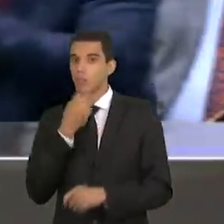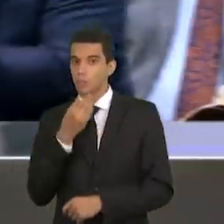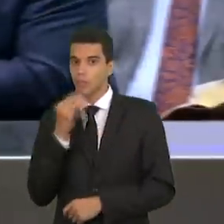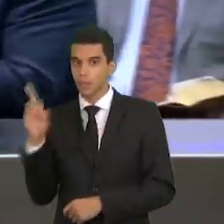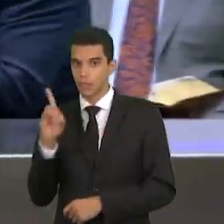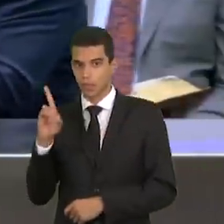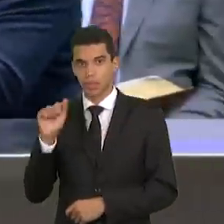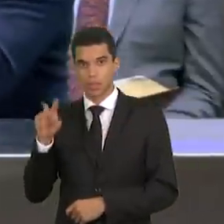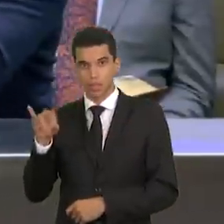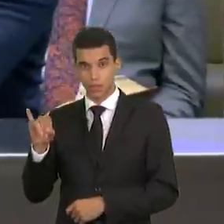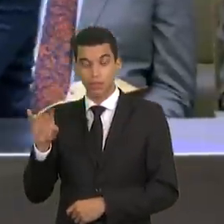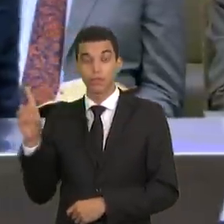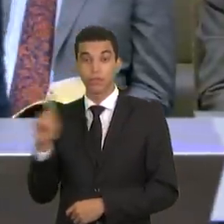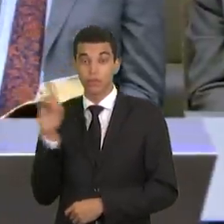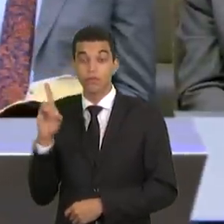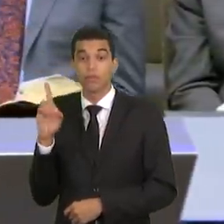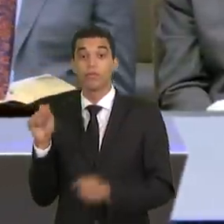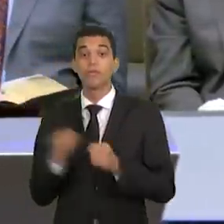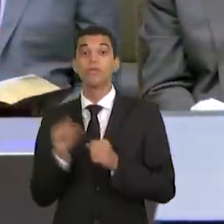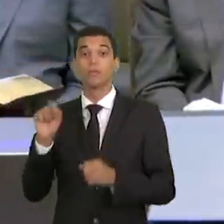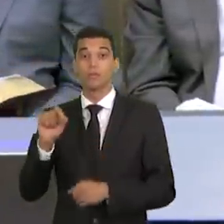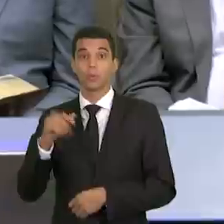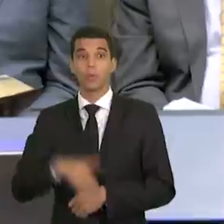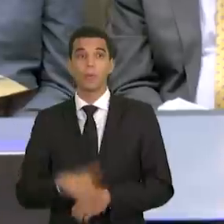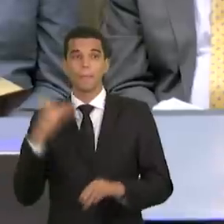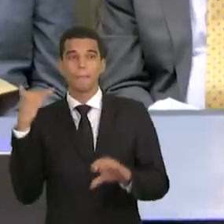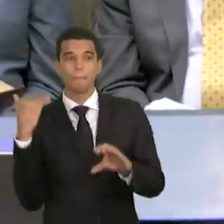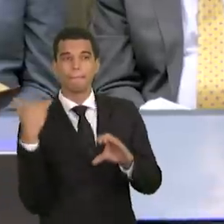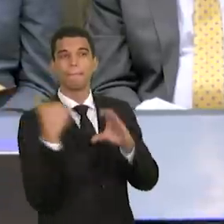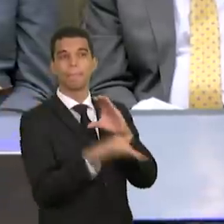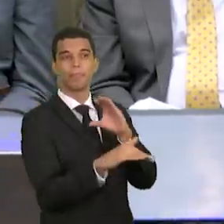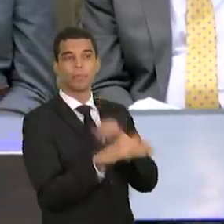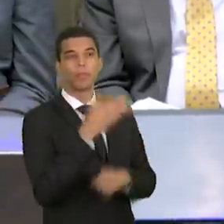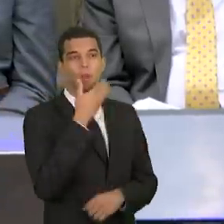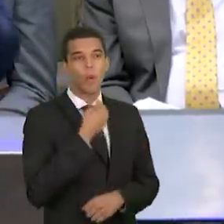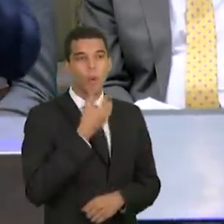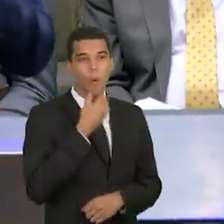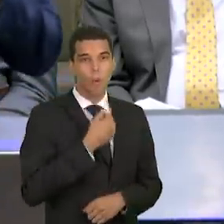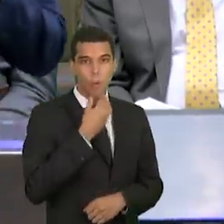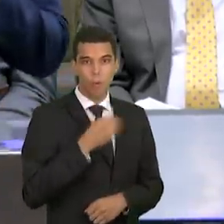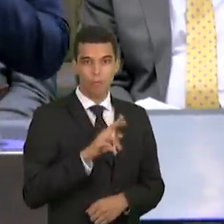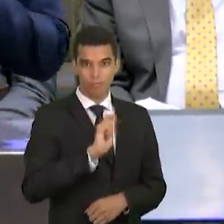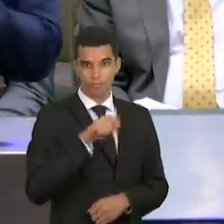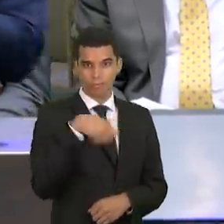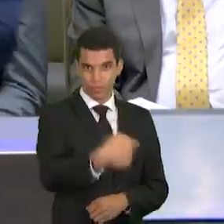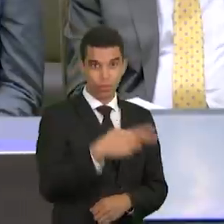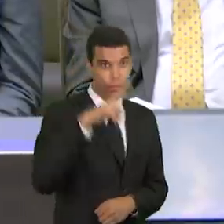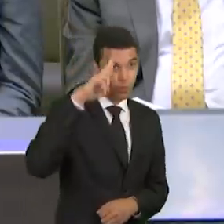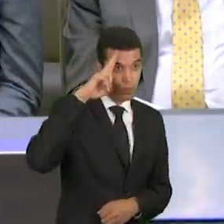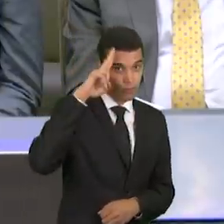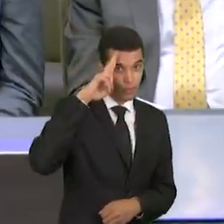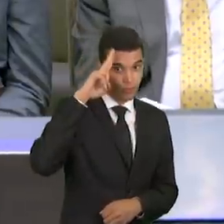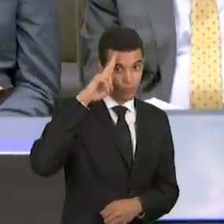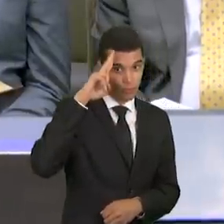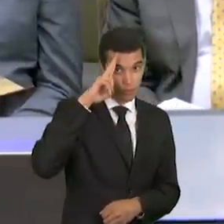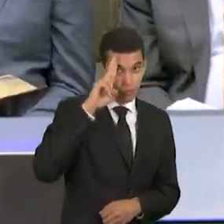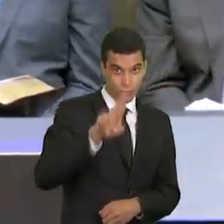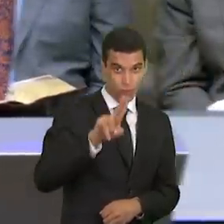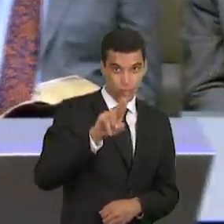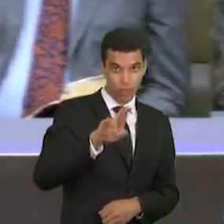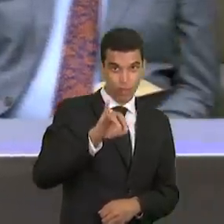A mensagem que Joabe recebeu de Davi é que Urias deveria vir para casa, porque